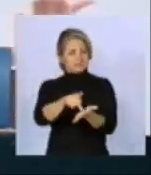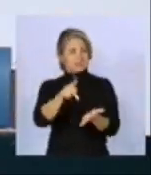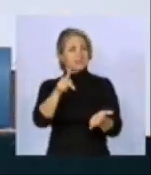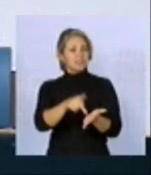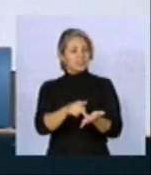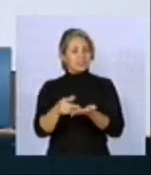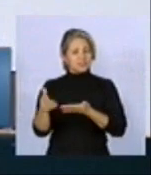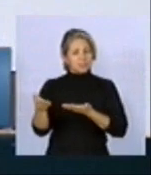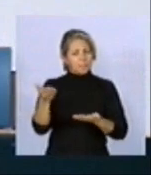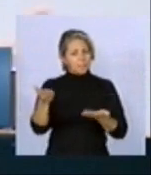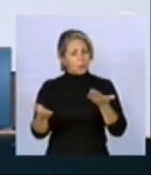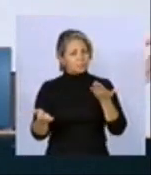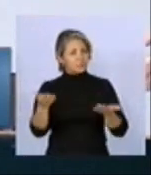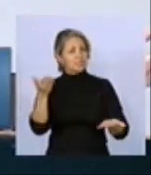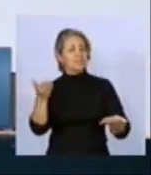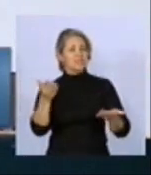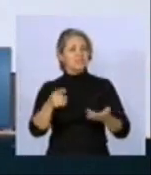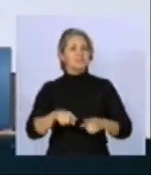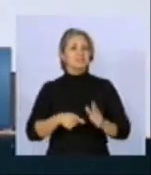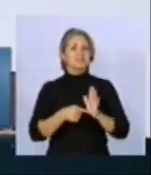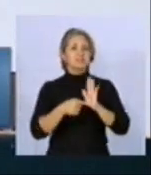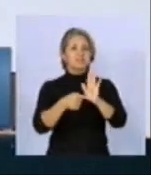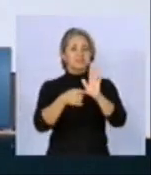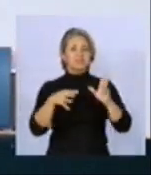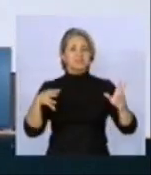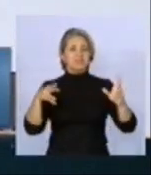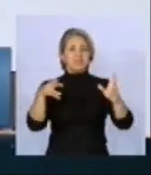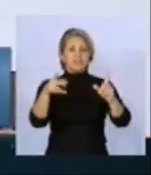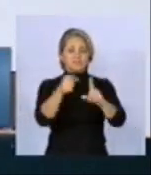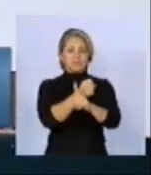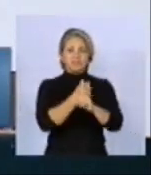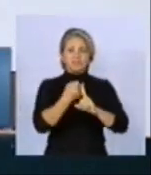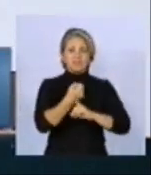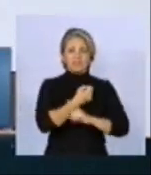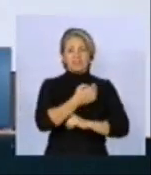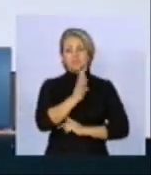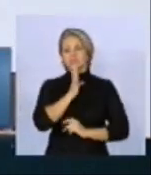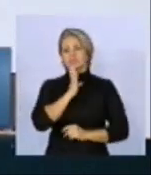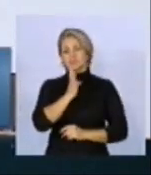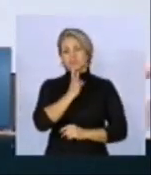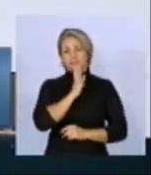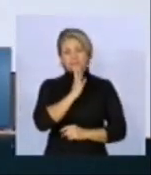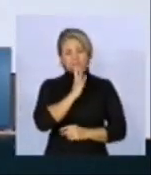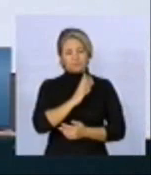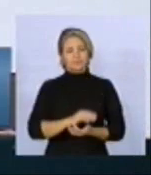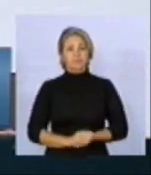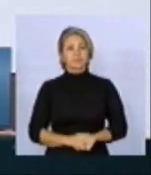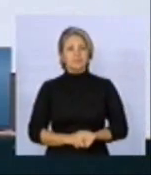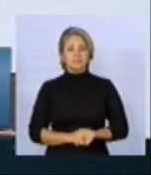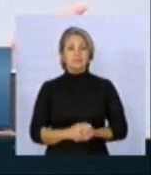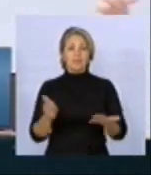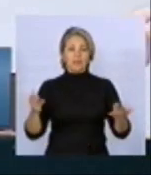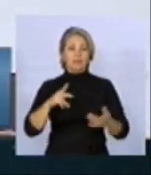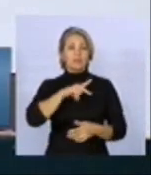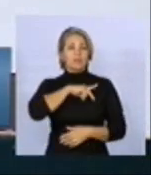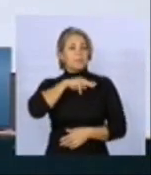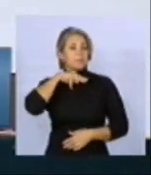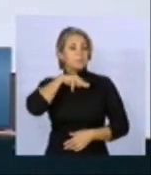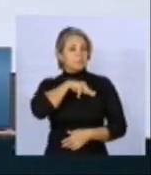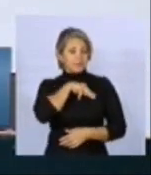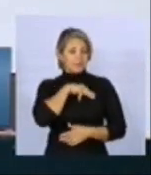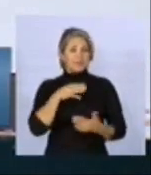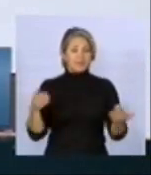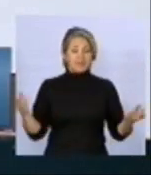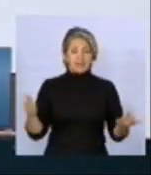ponderados e e levados a a a conhe ento de vossas excelências o Ministério Público eh